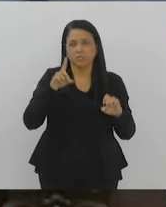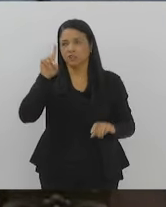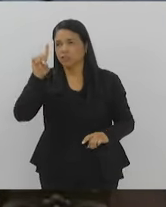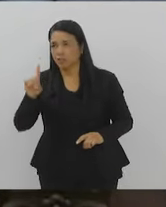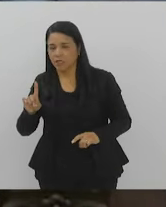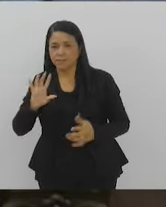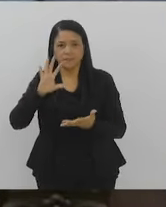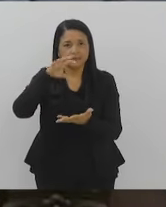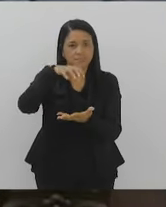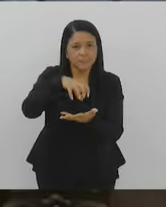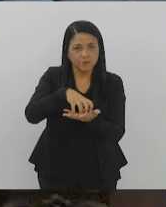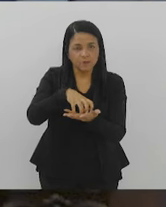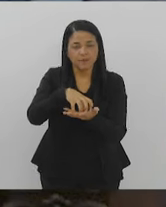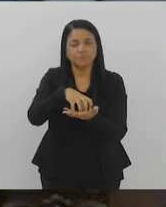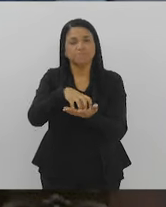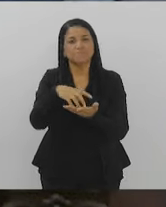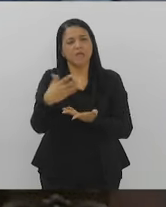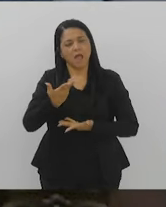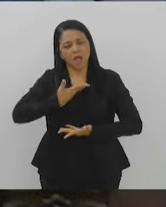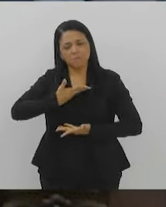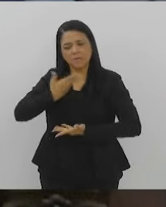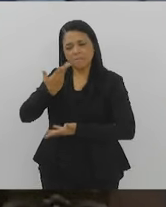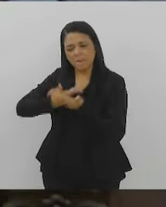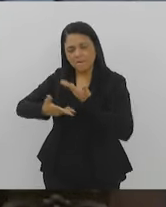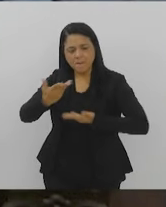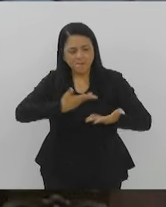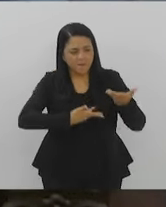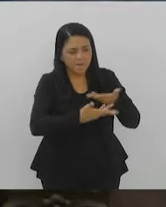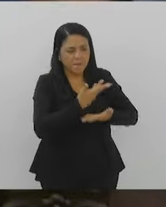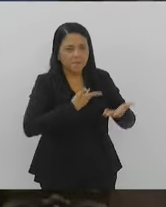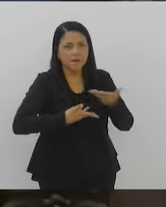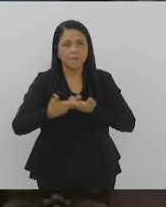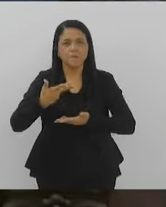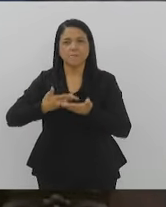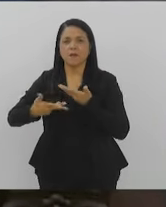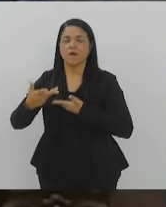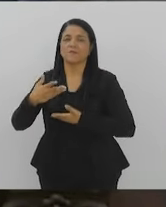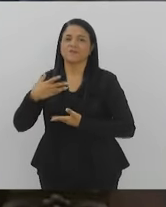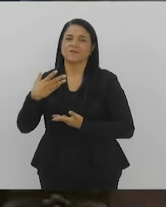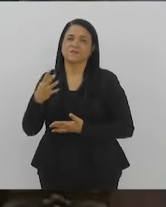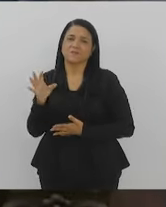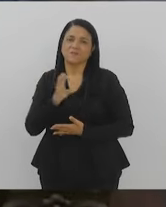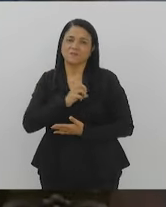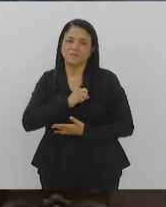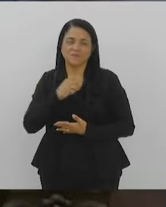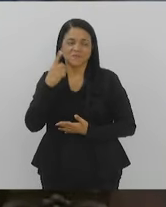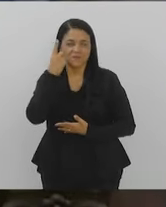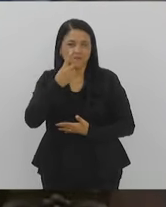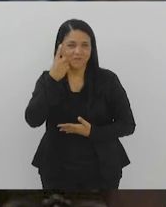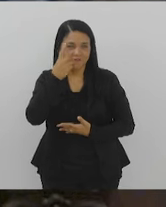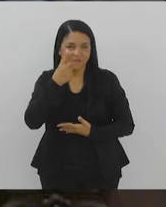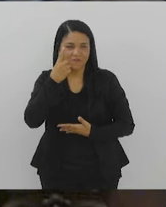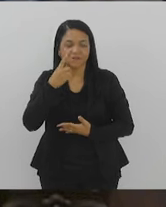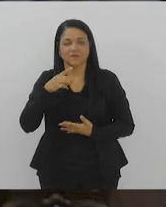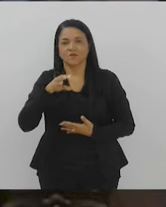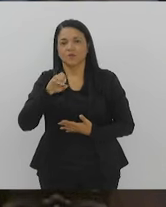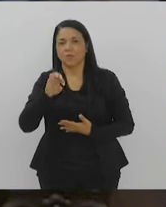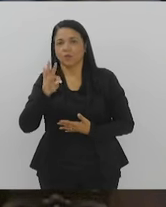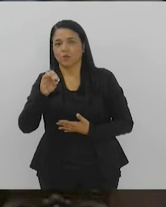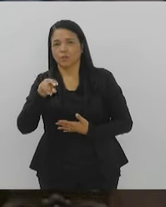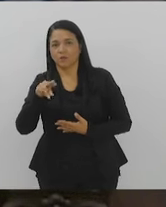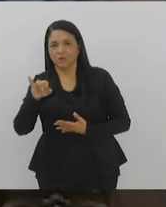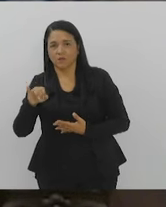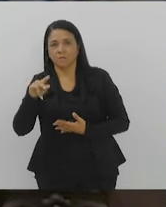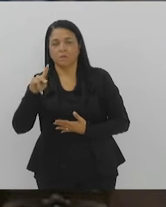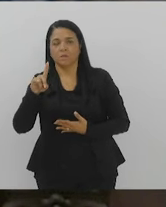direita, tinha uma amizade muito forte com o nosso querido Antônio de Paula, que Deus o tenha,